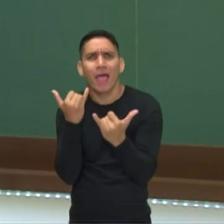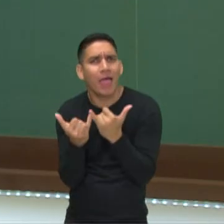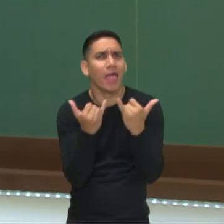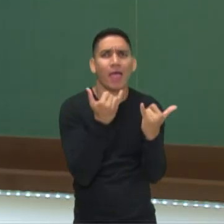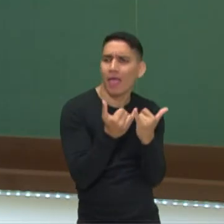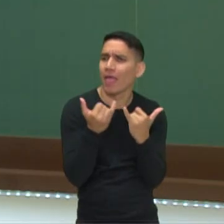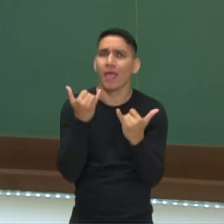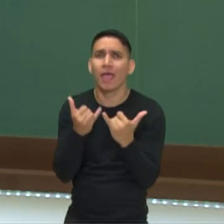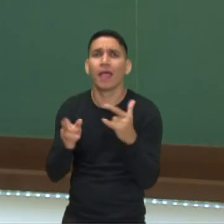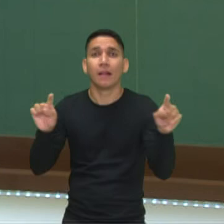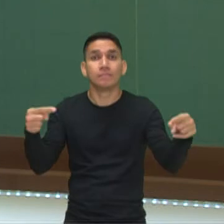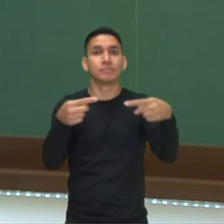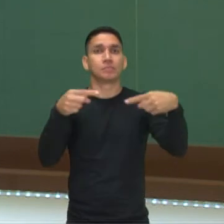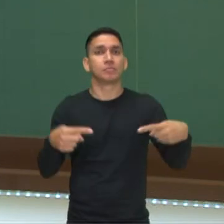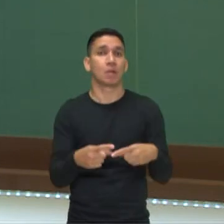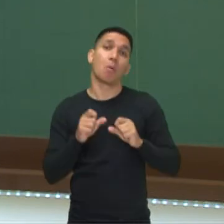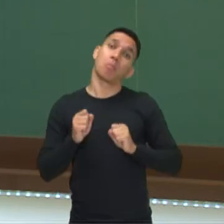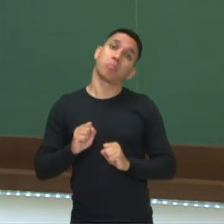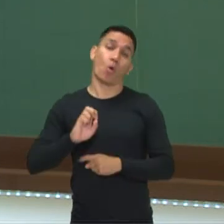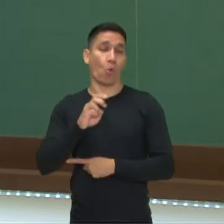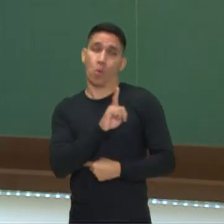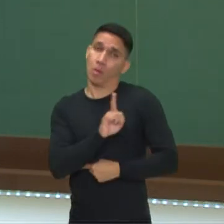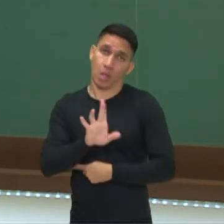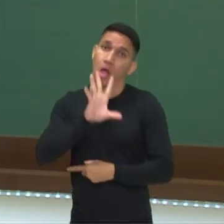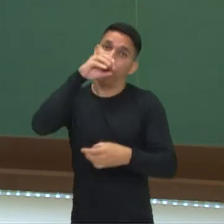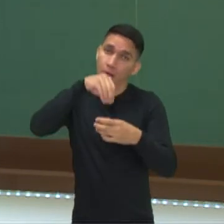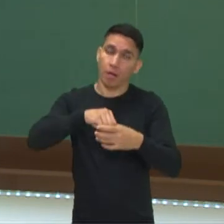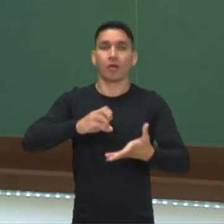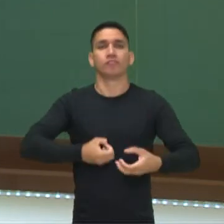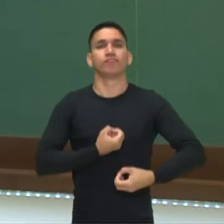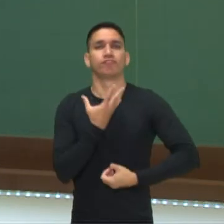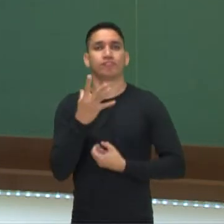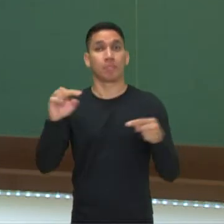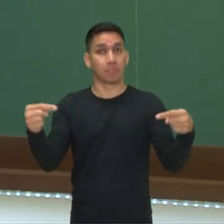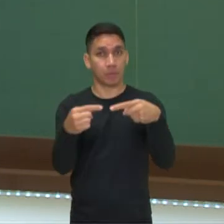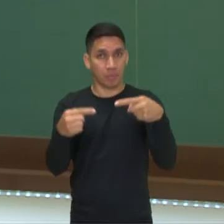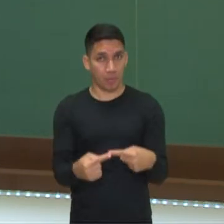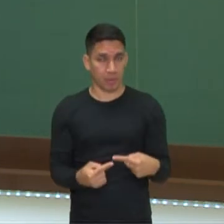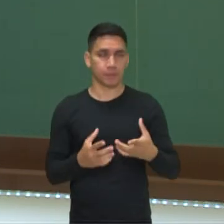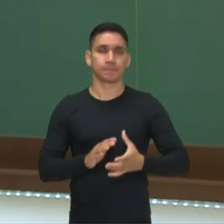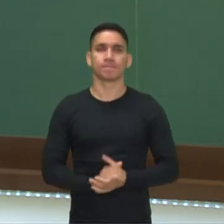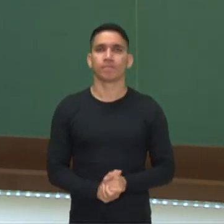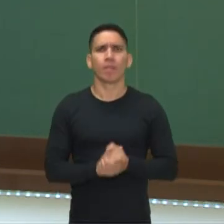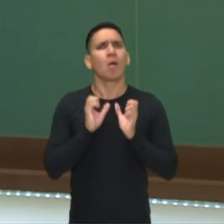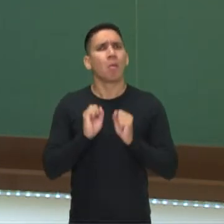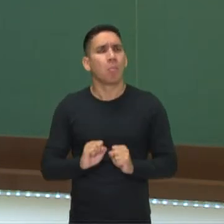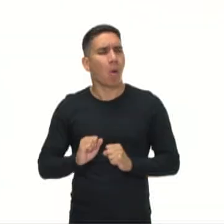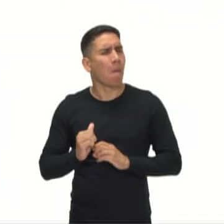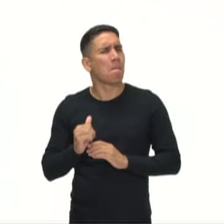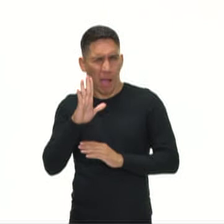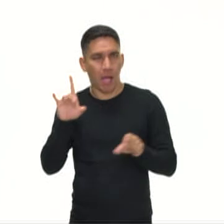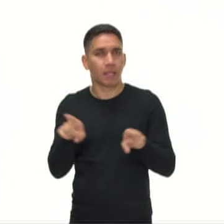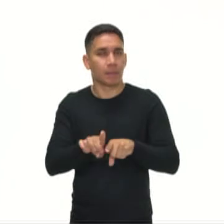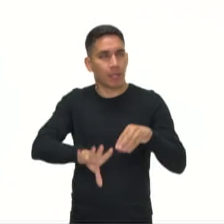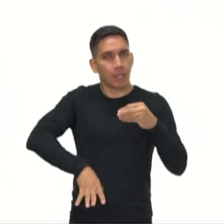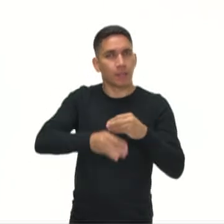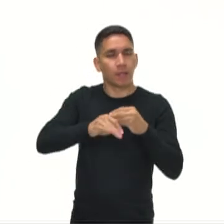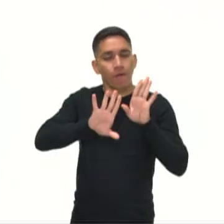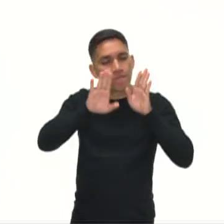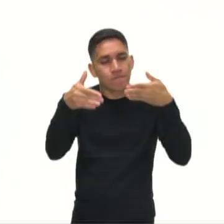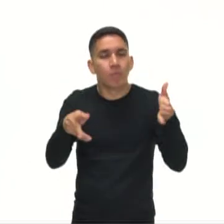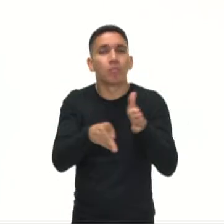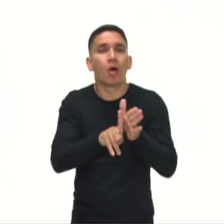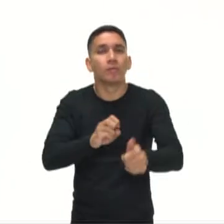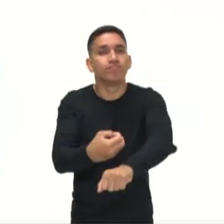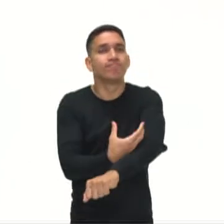pode ou não colocar rimas no seu poema. Você pode fazer algo mais focado em um sentimento